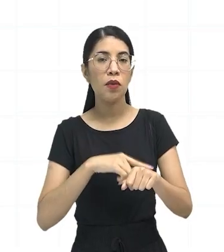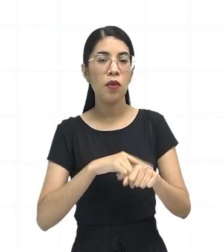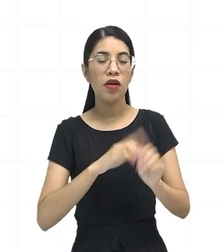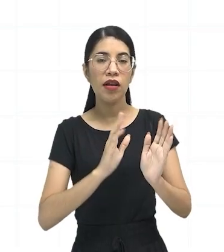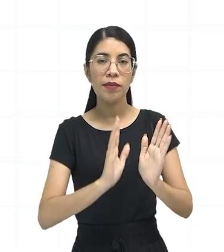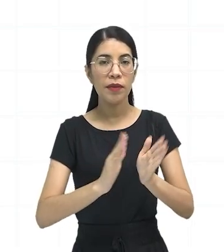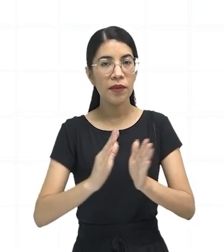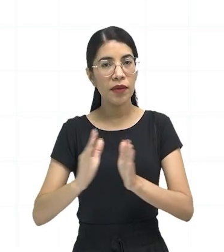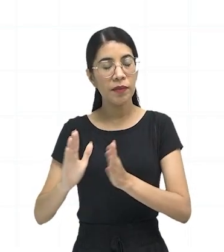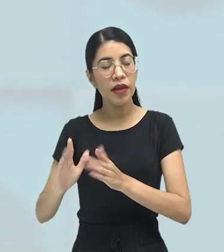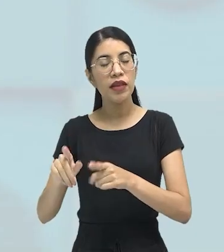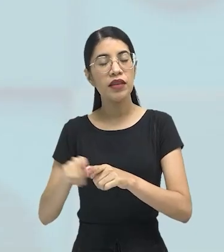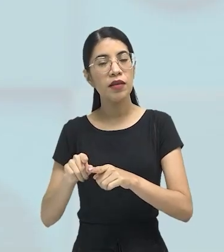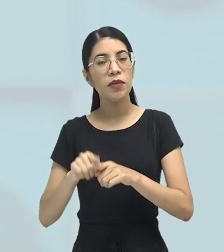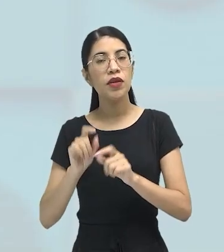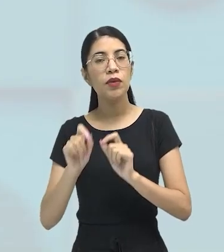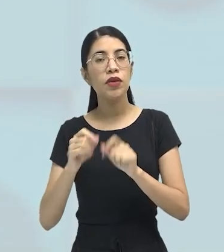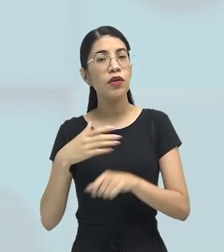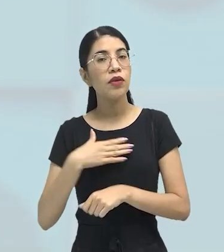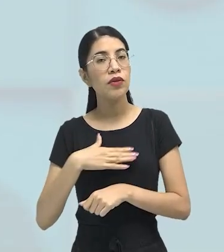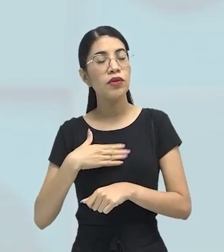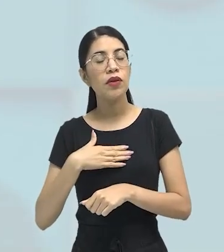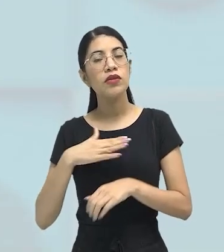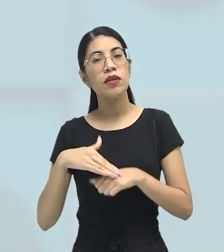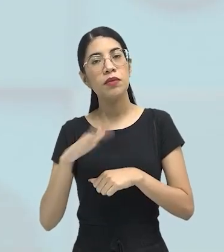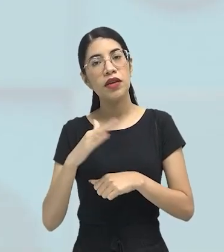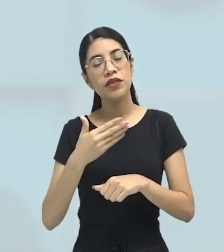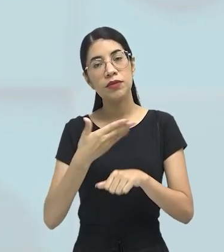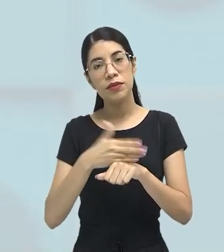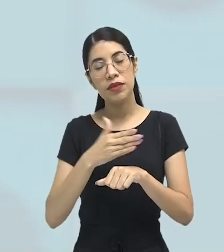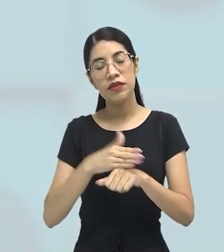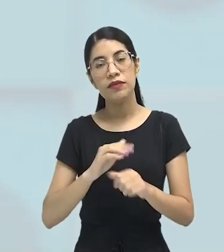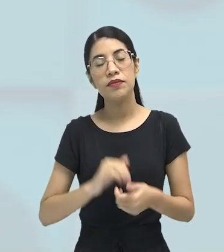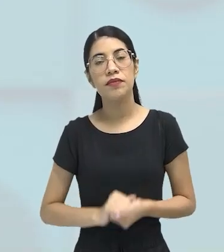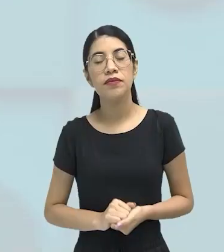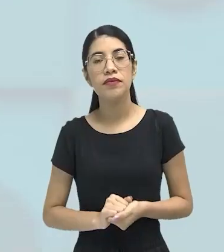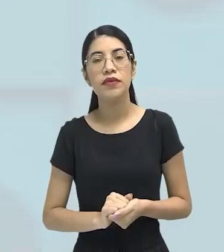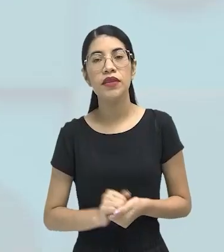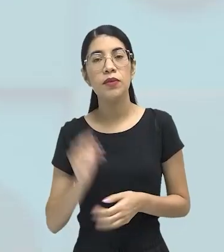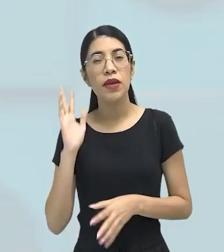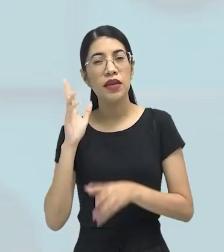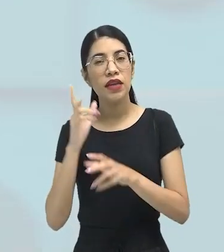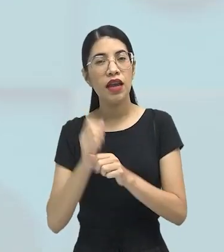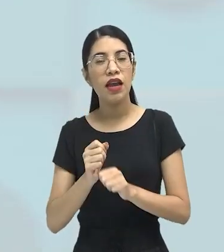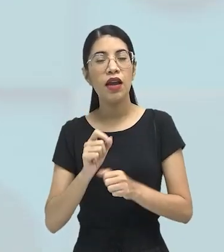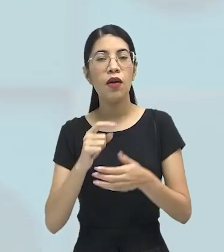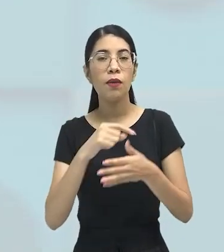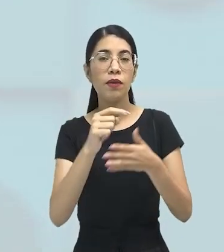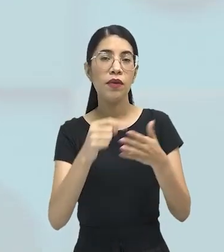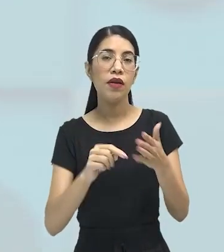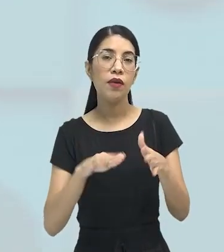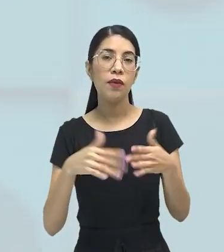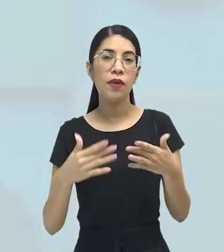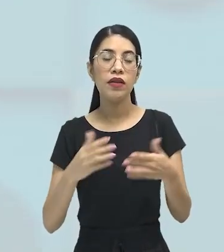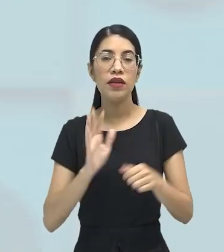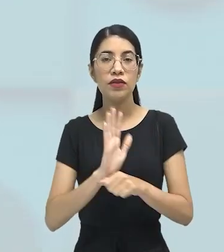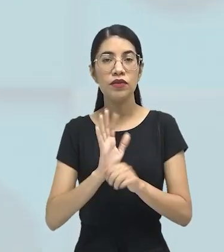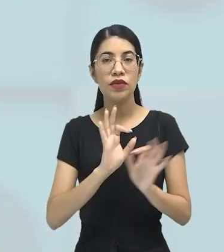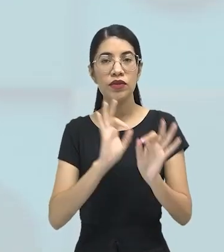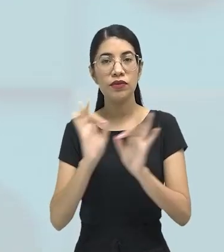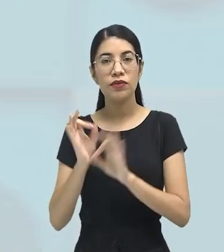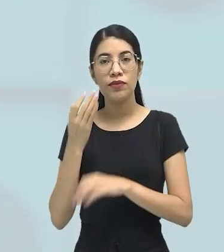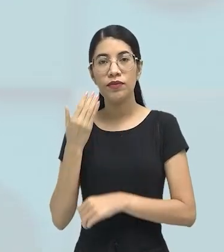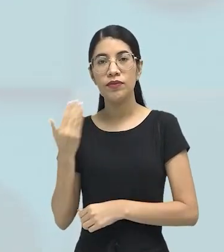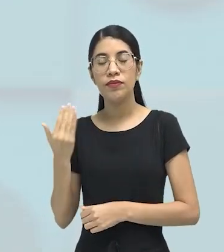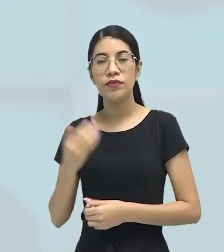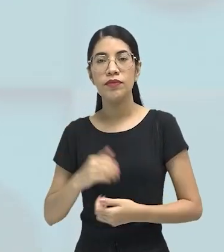e escolha a atividade que você mais gostar, certo? Bom, e para a gente relembrar que atividades são essas, acompanhe o vídeo.